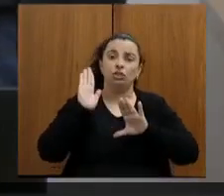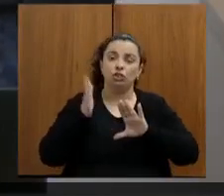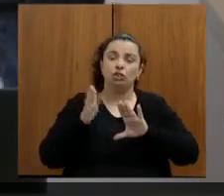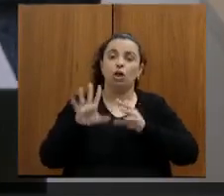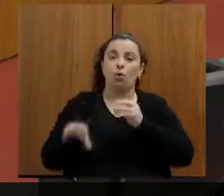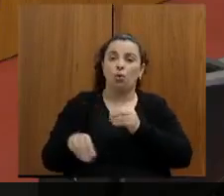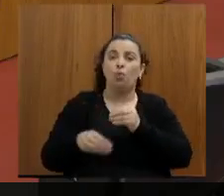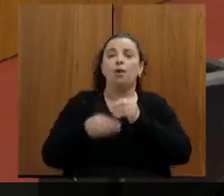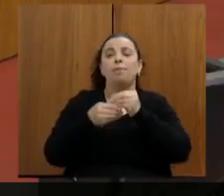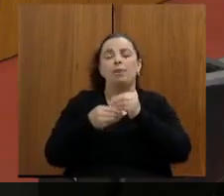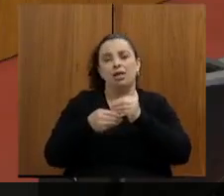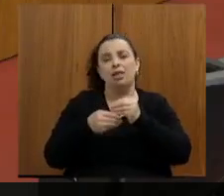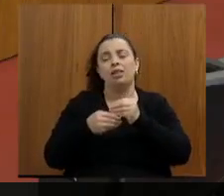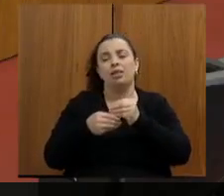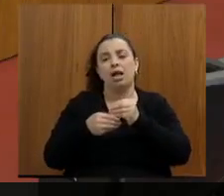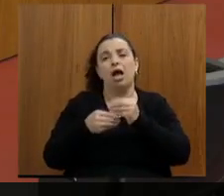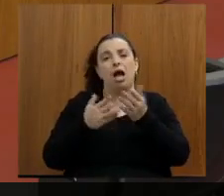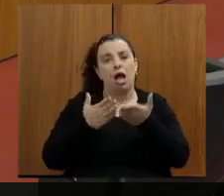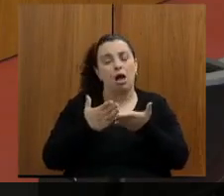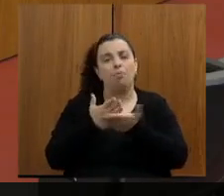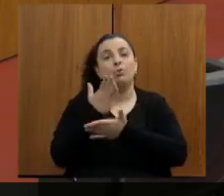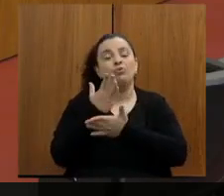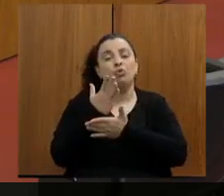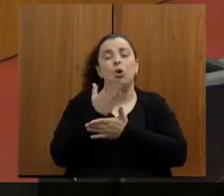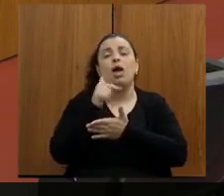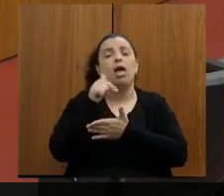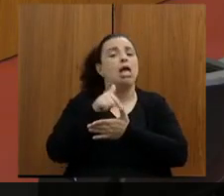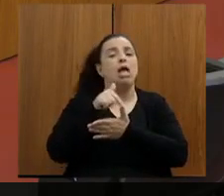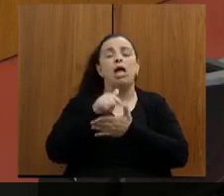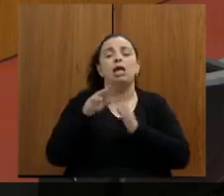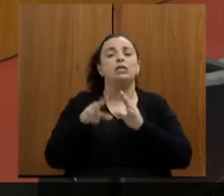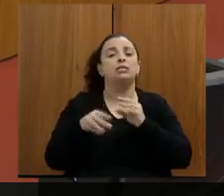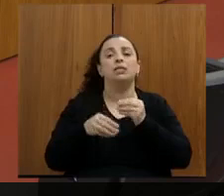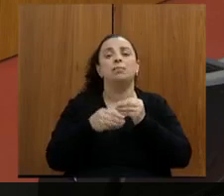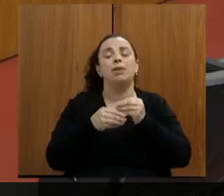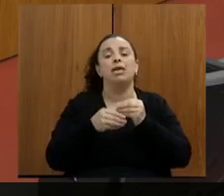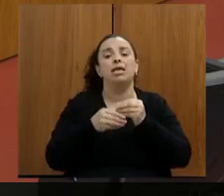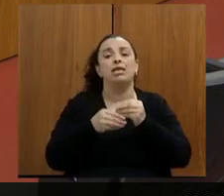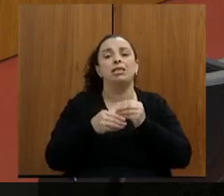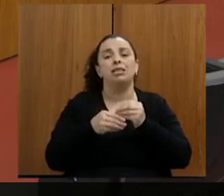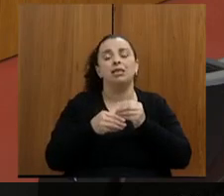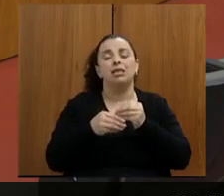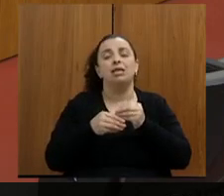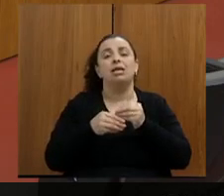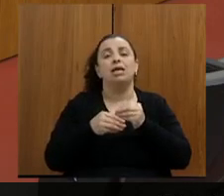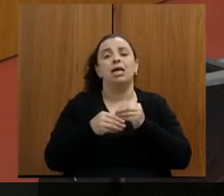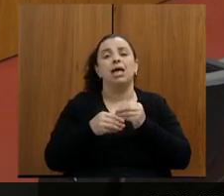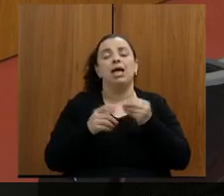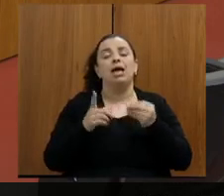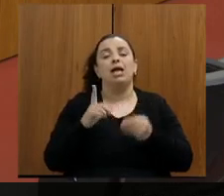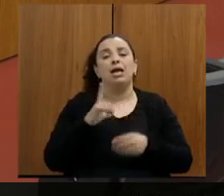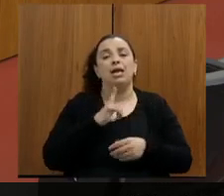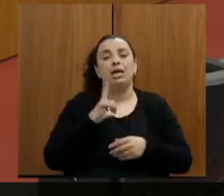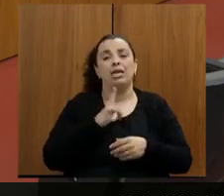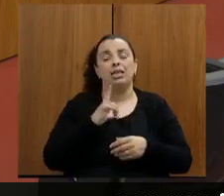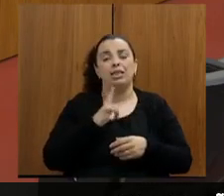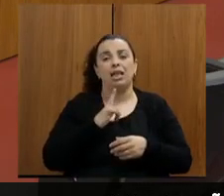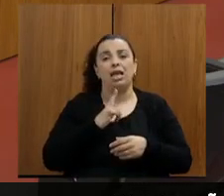de Bombeiros Militar uma emenda de uma única canetada nós estamos destinando